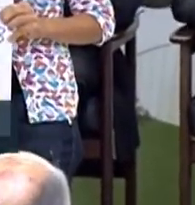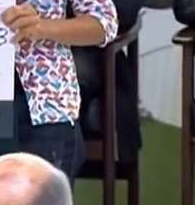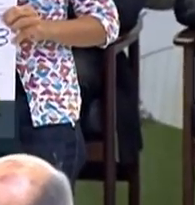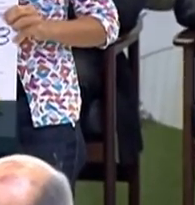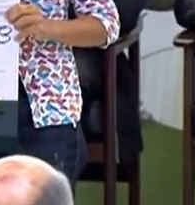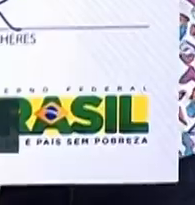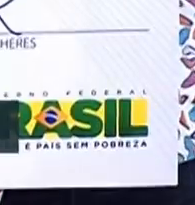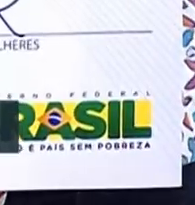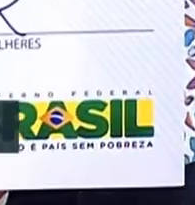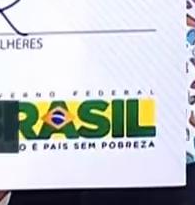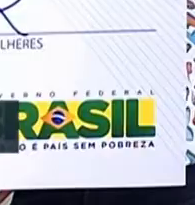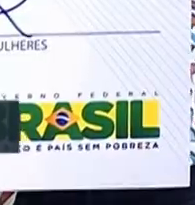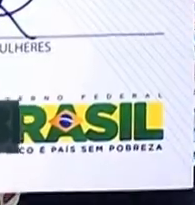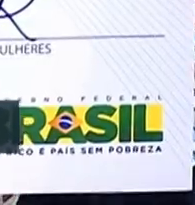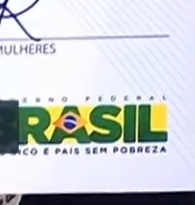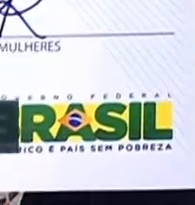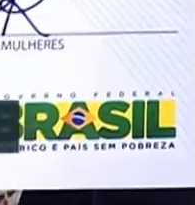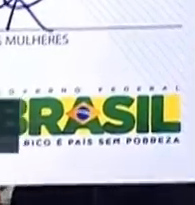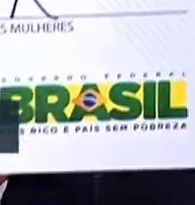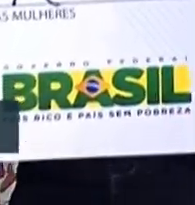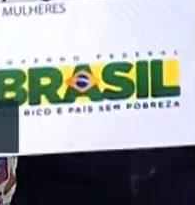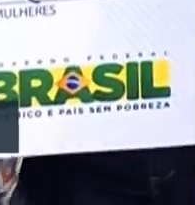E aí